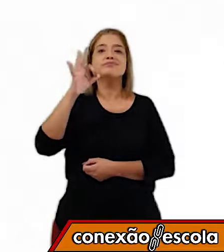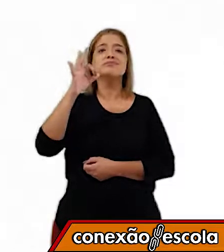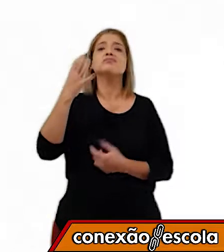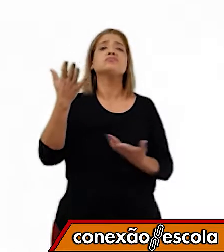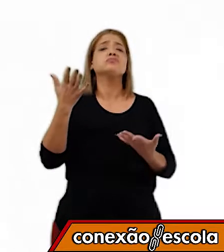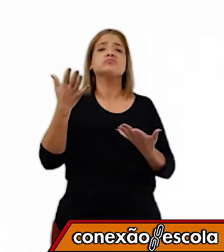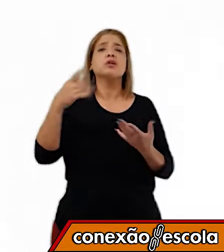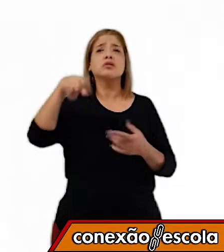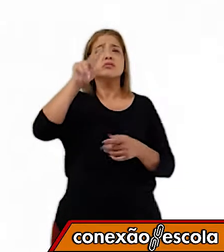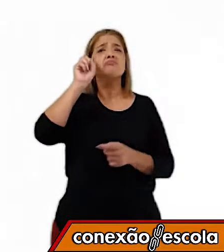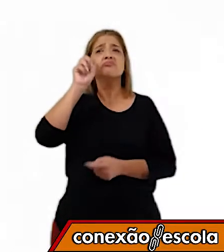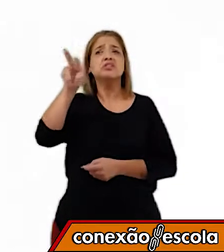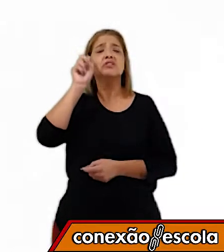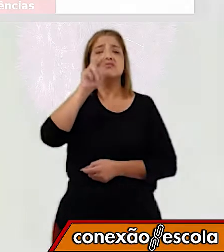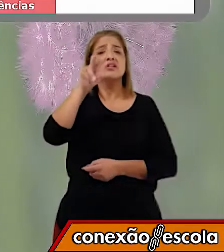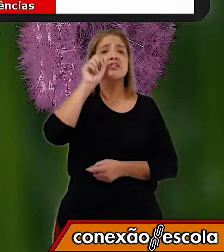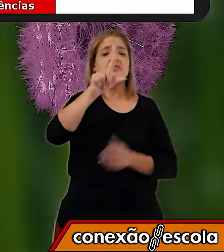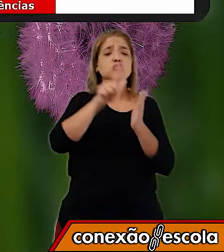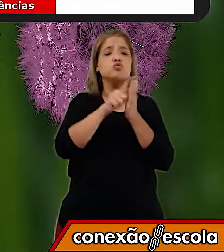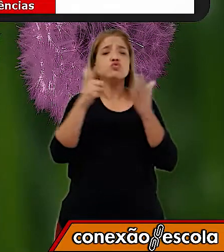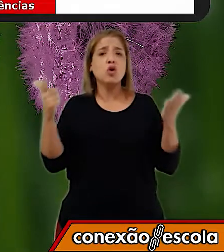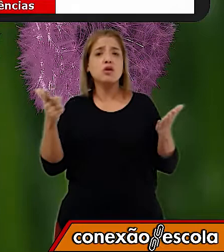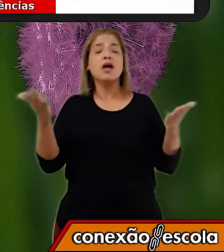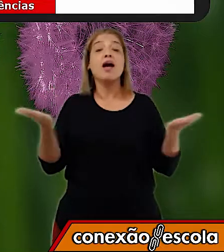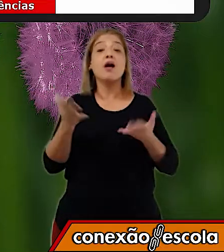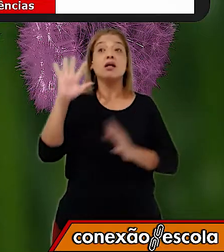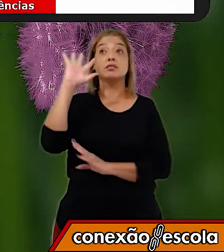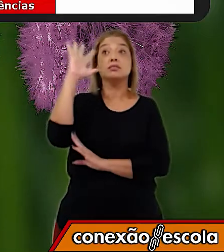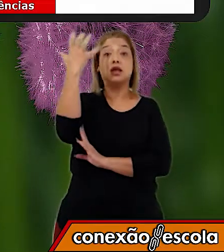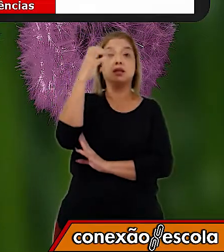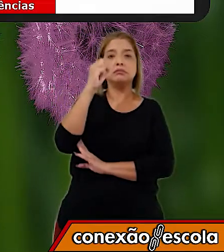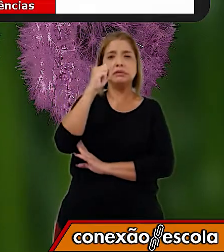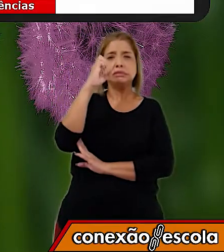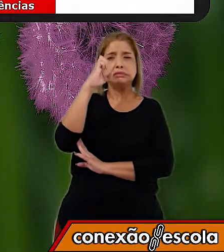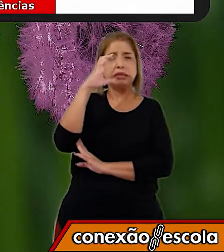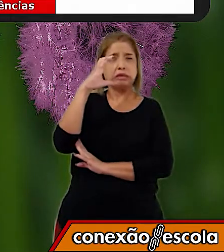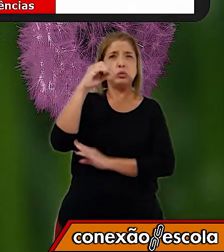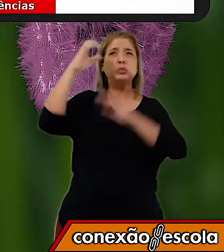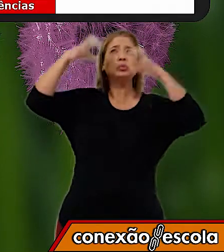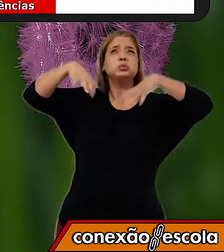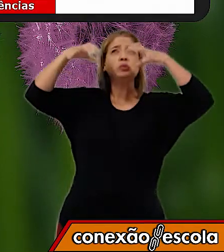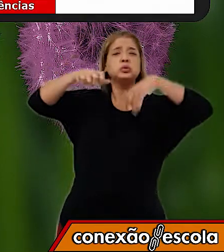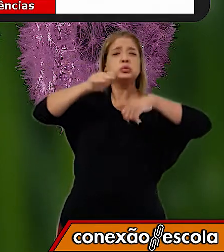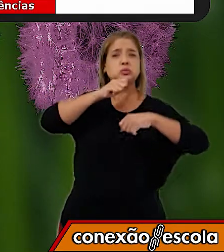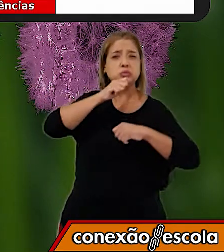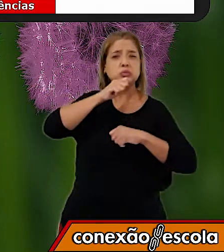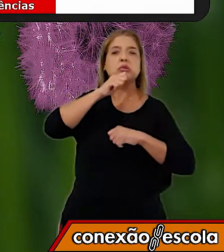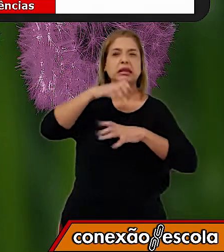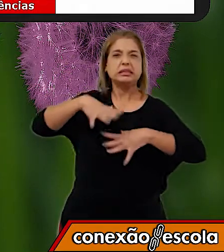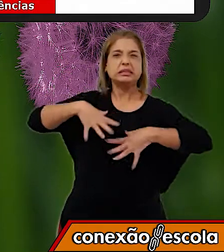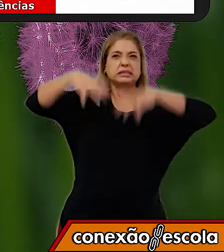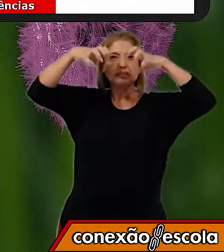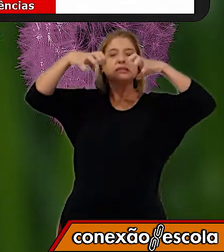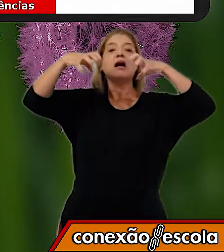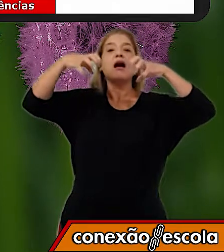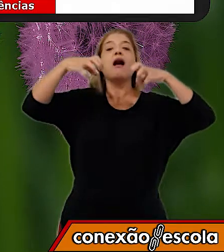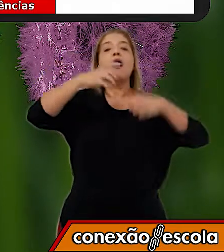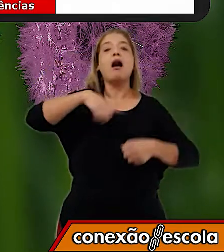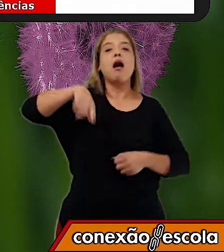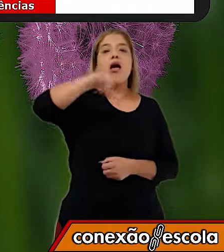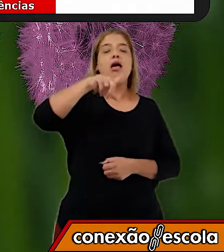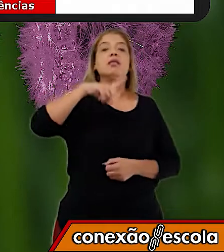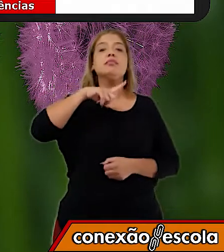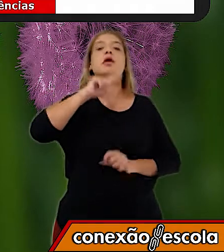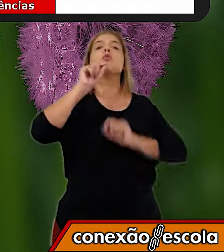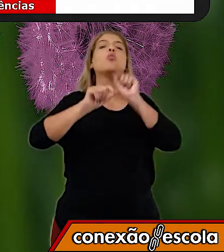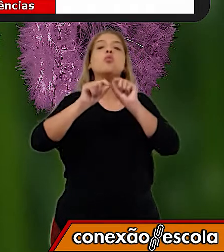nossos jornais nos períodos de seca em Goiás. Quando o jornal trata da umidade do ar, ele está falando